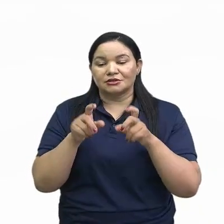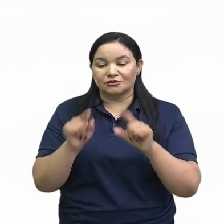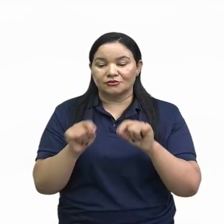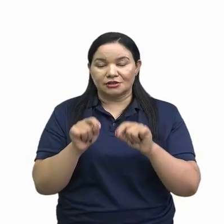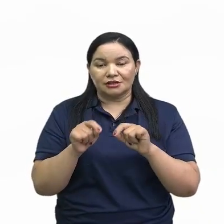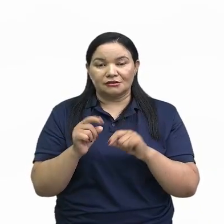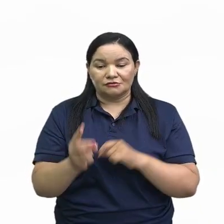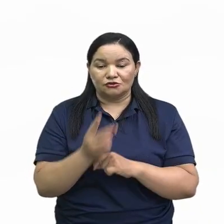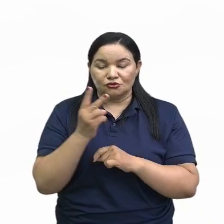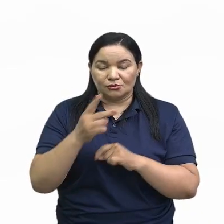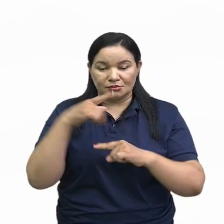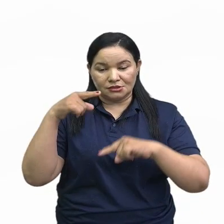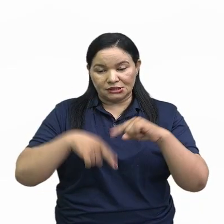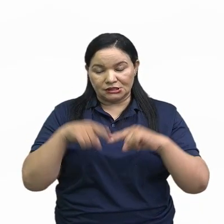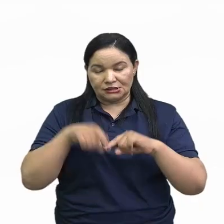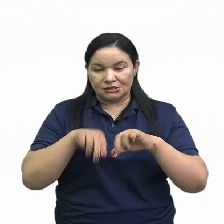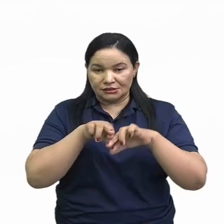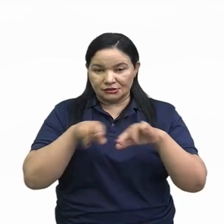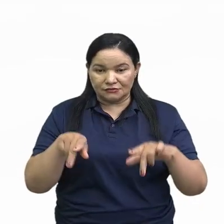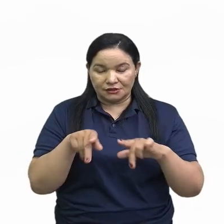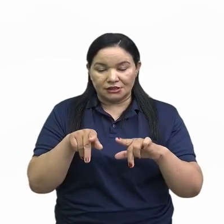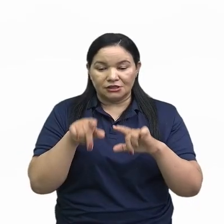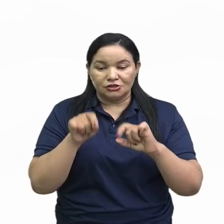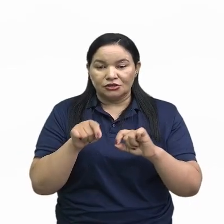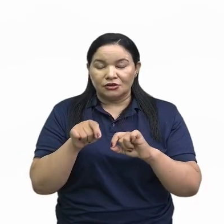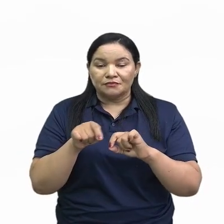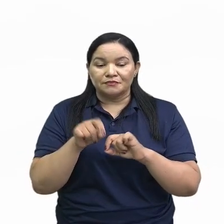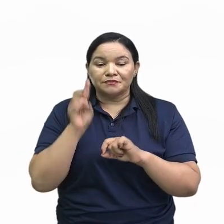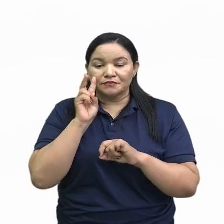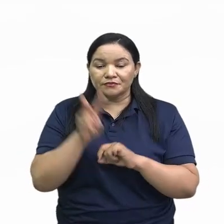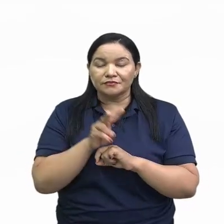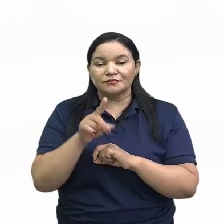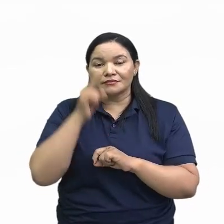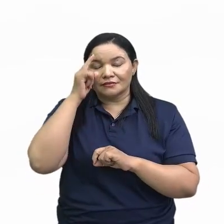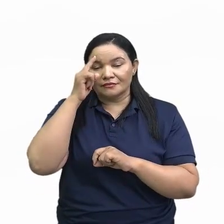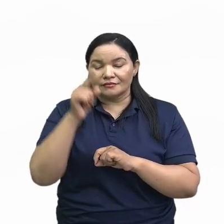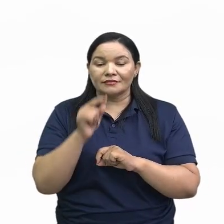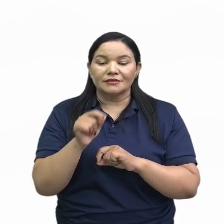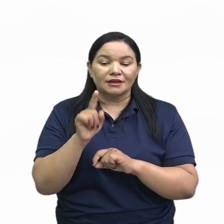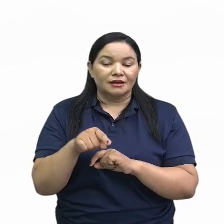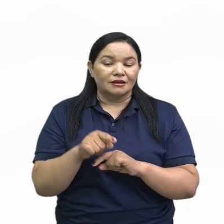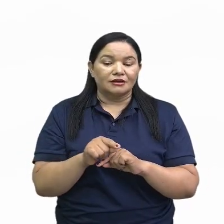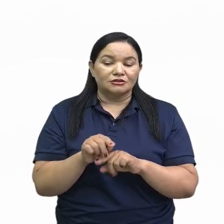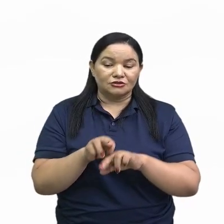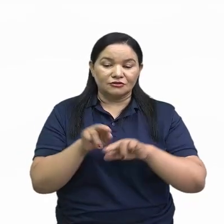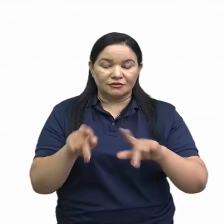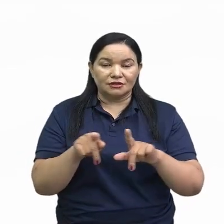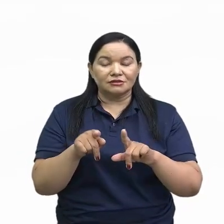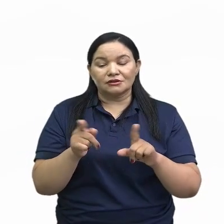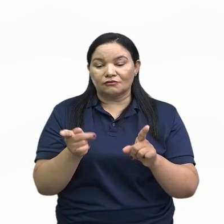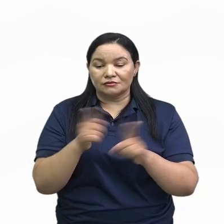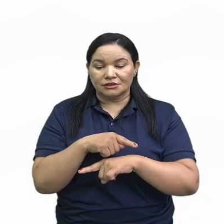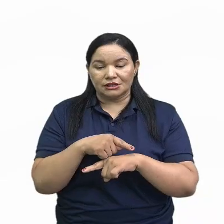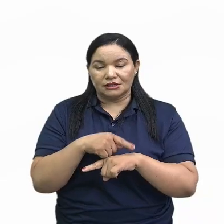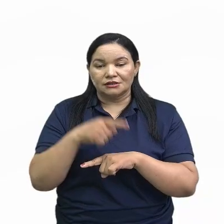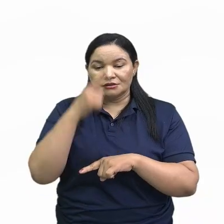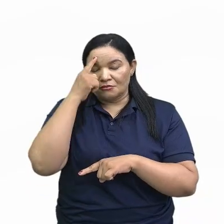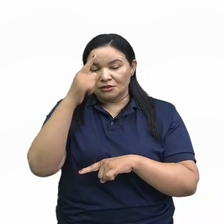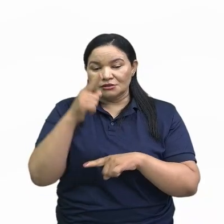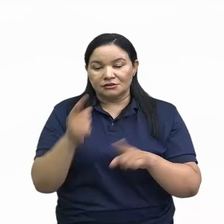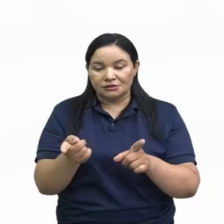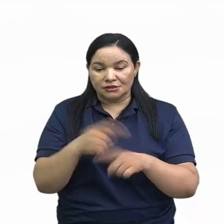são elementos diferentes que nos remetem a ideias diferentes. Então, nós temos oposição de ideias